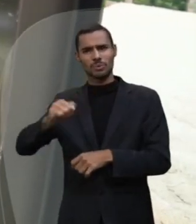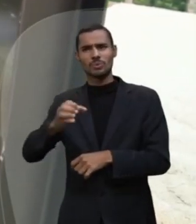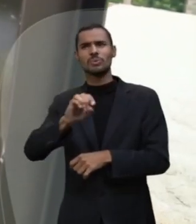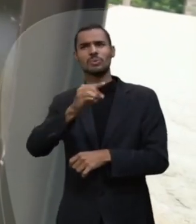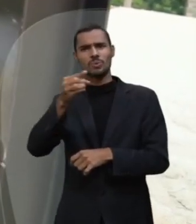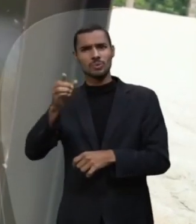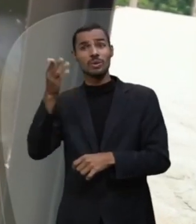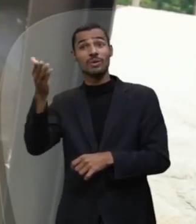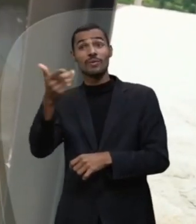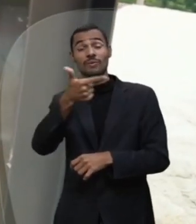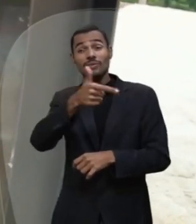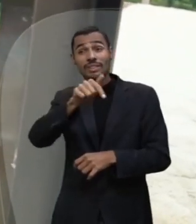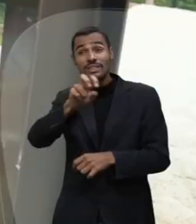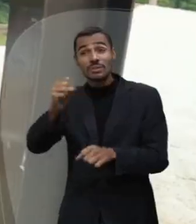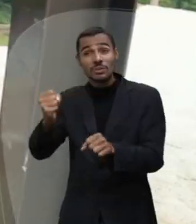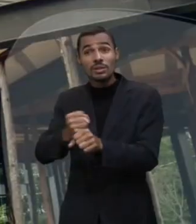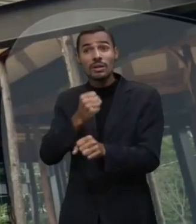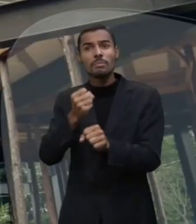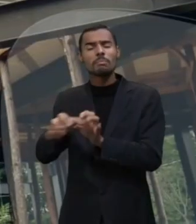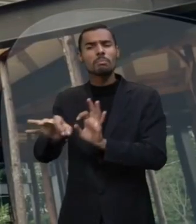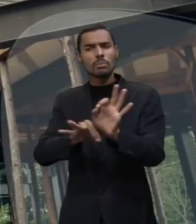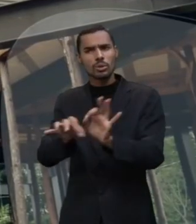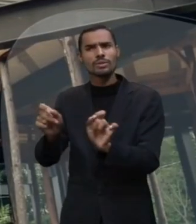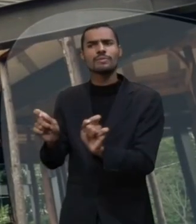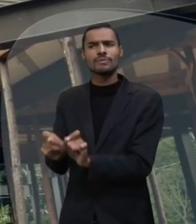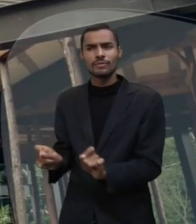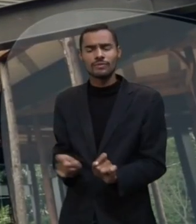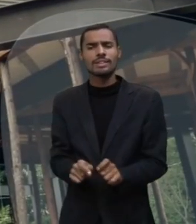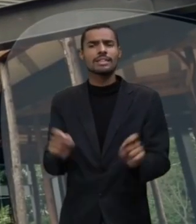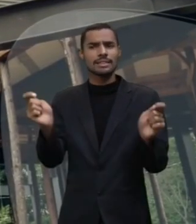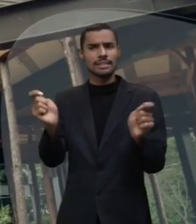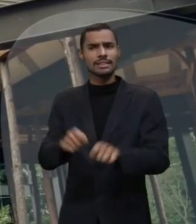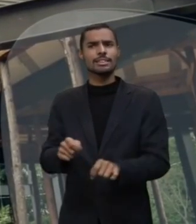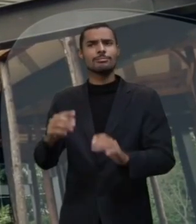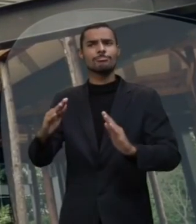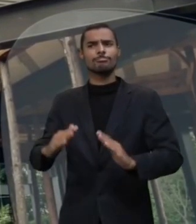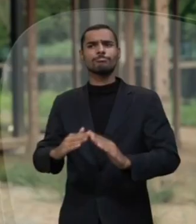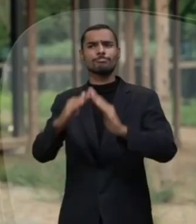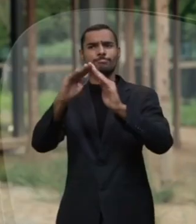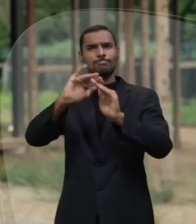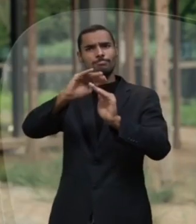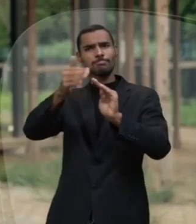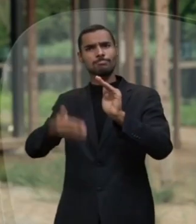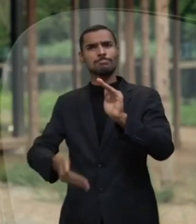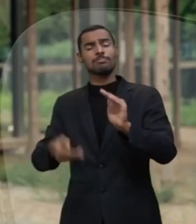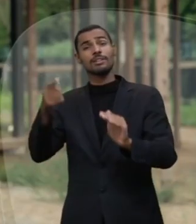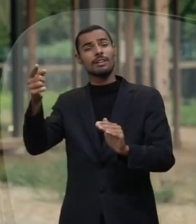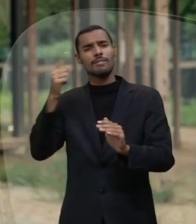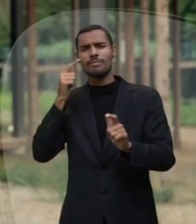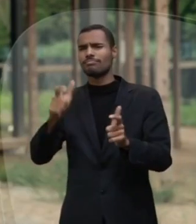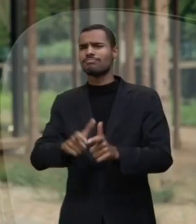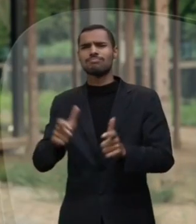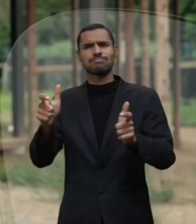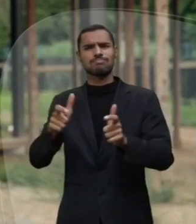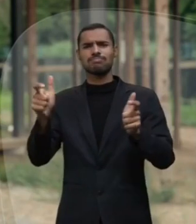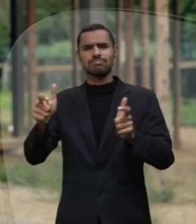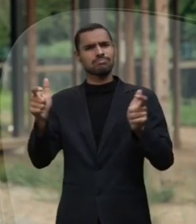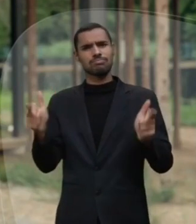Batista, que há 25 anos atua com projeto e execução de obras em estruturas de aço. O mercado está